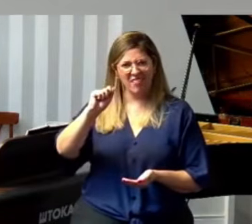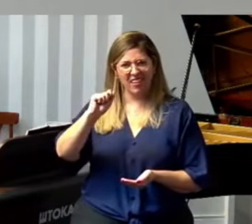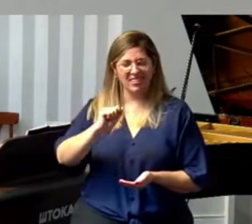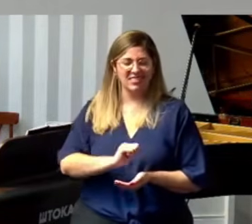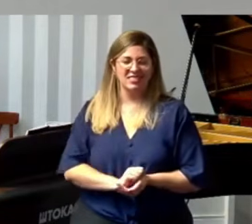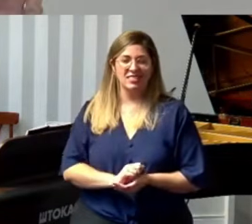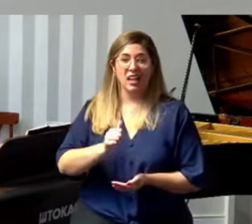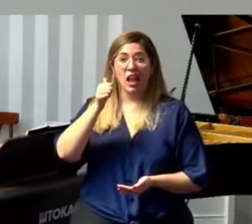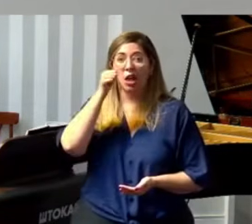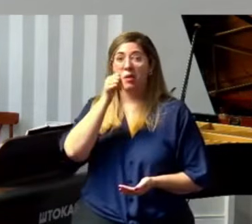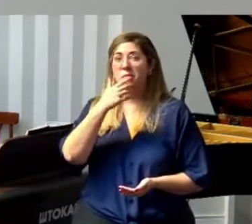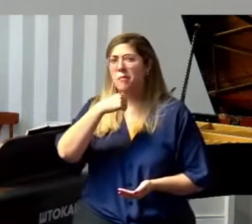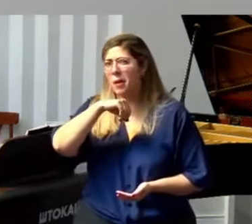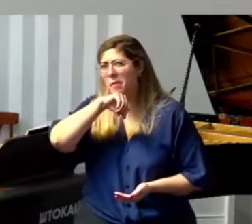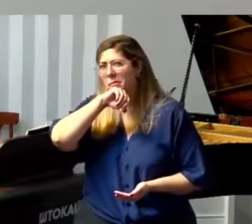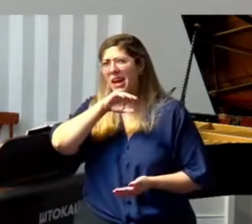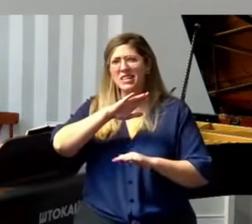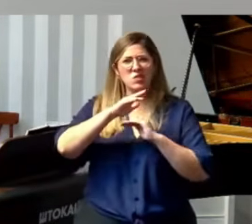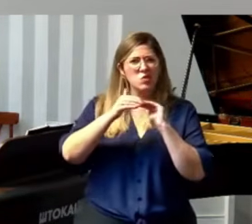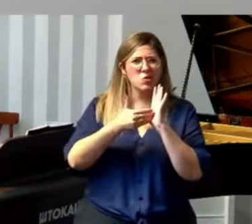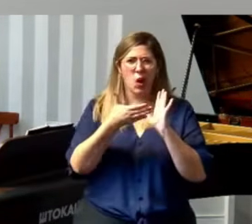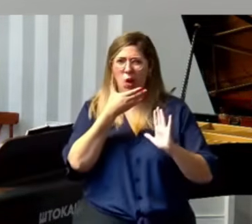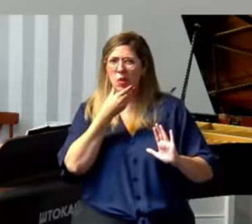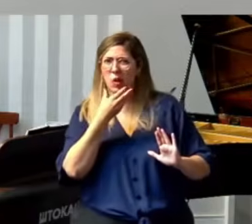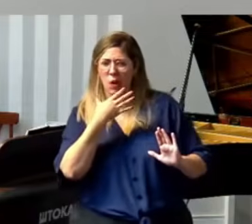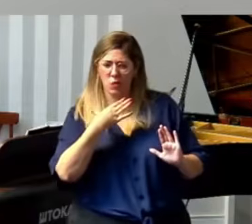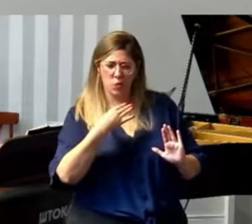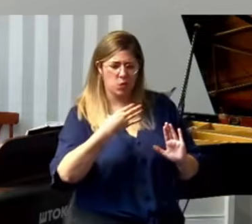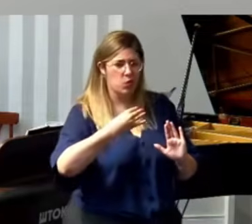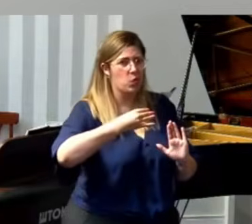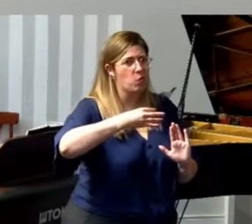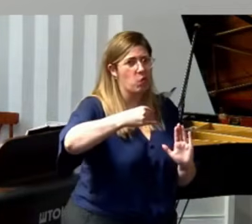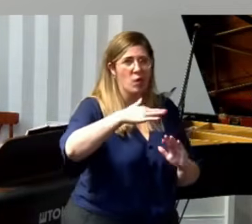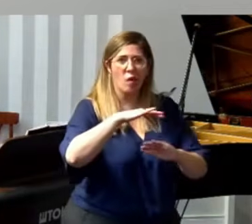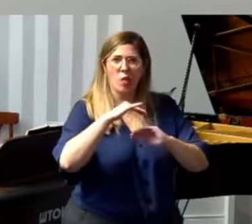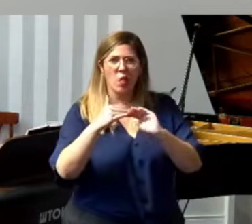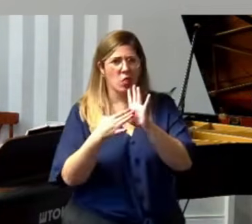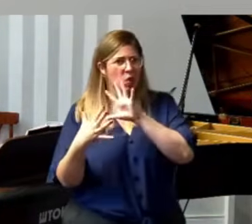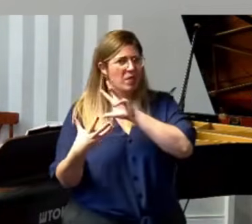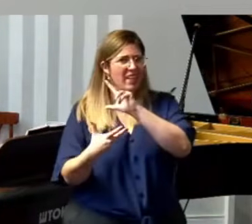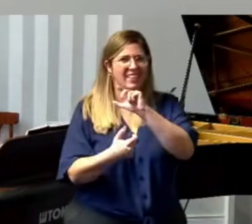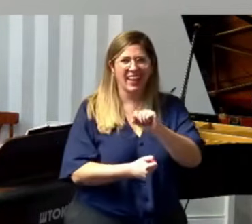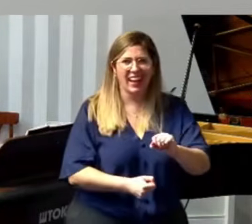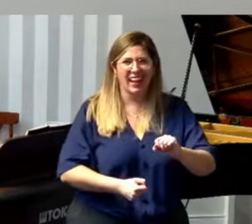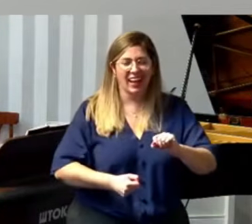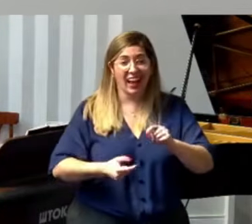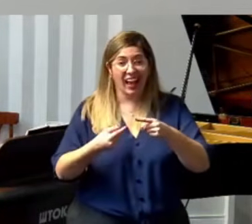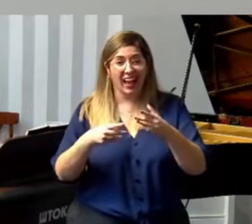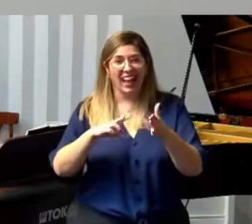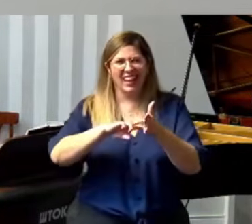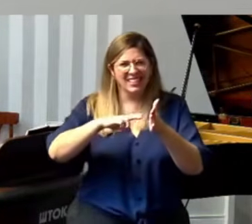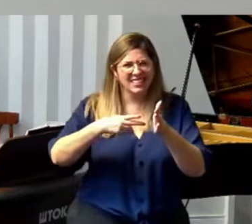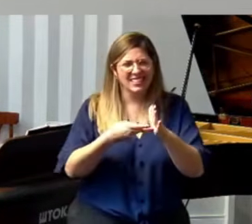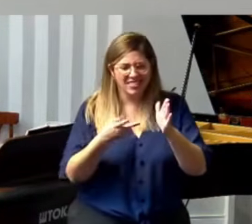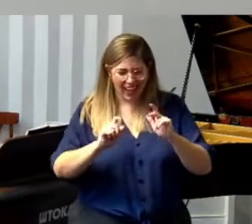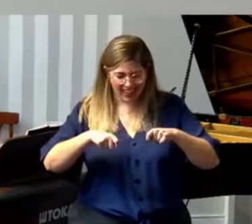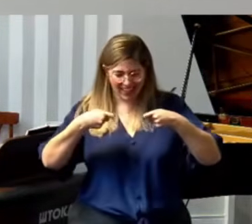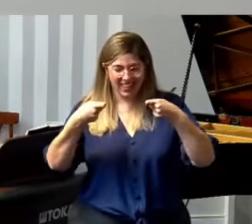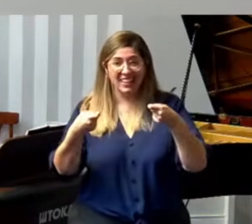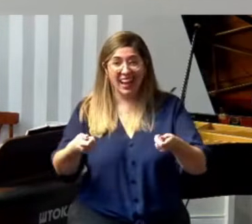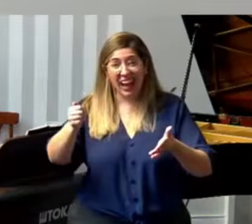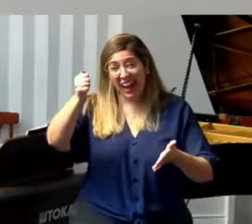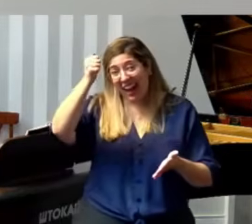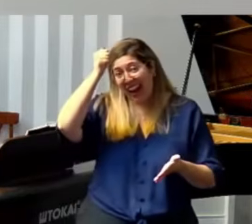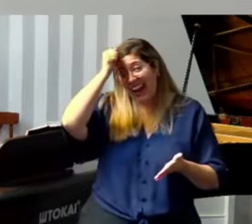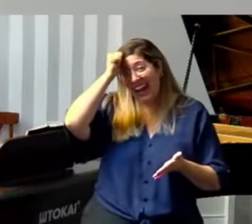os seres humanos, quem está fazendo este movimento, quem está então dando significado a esta ação,